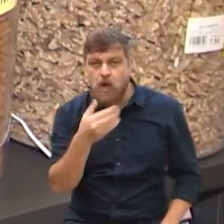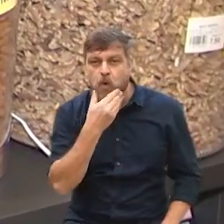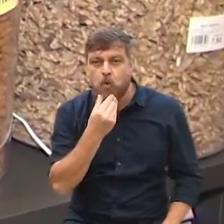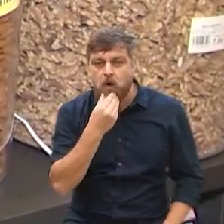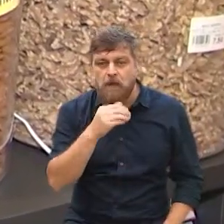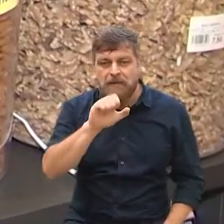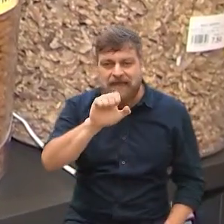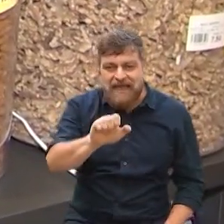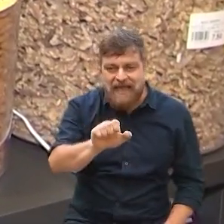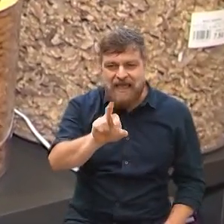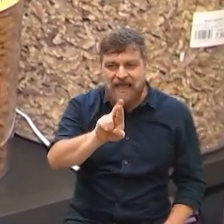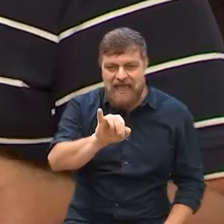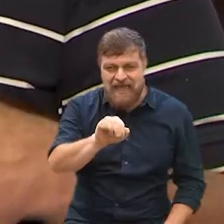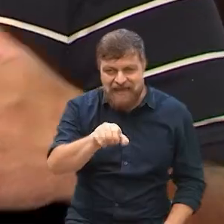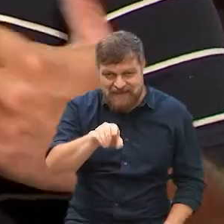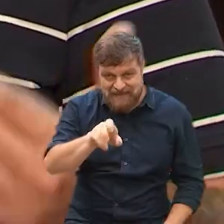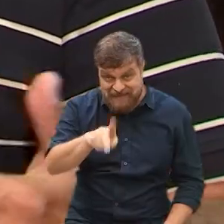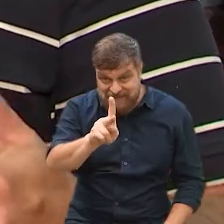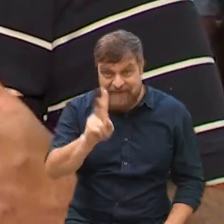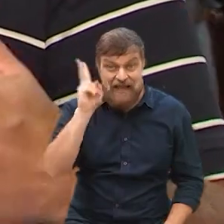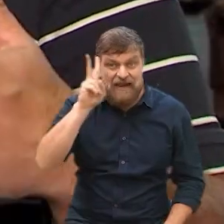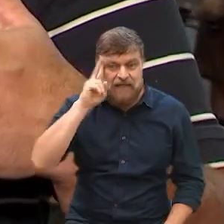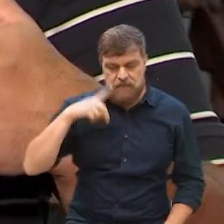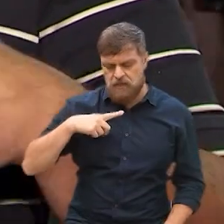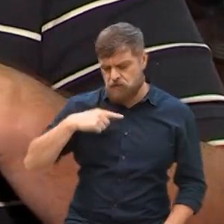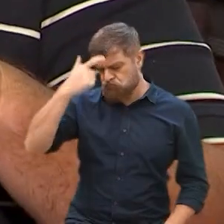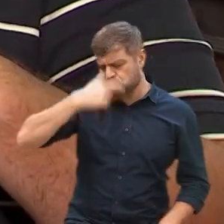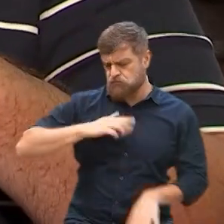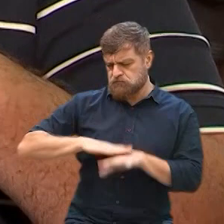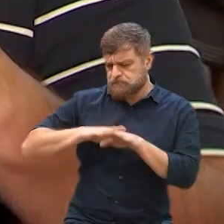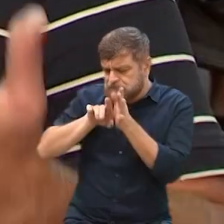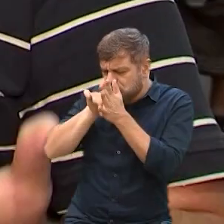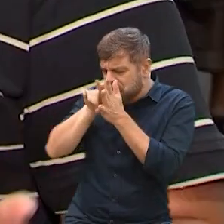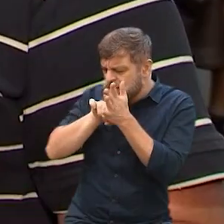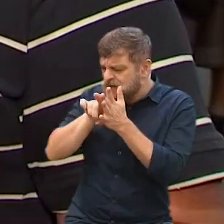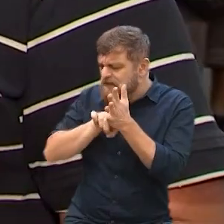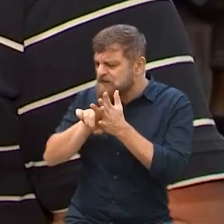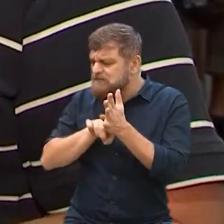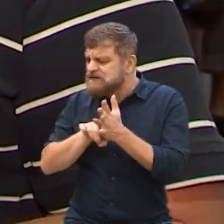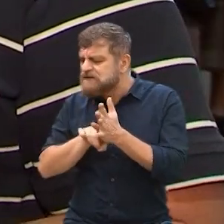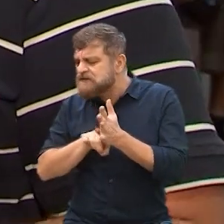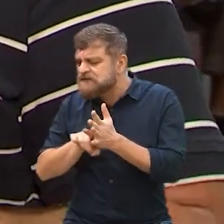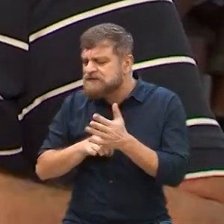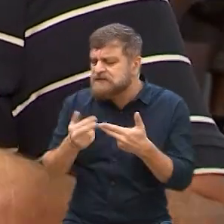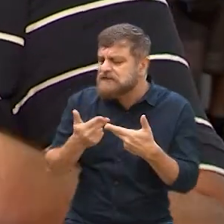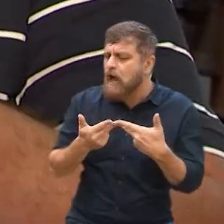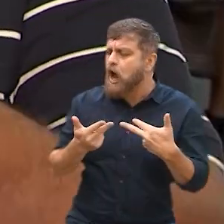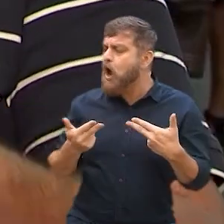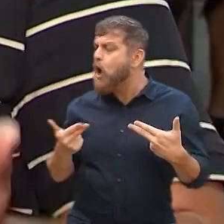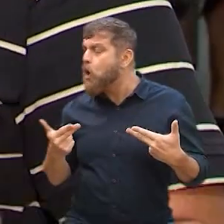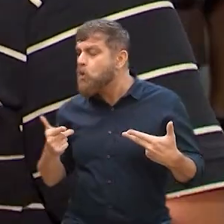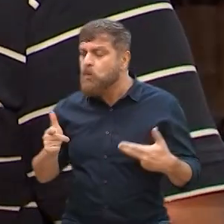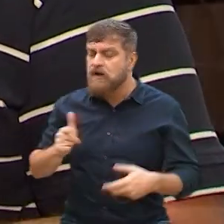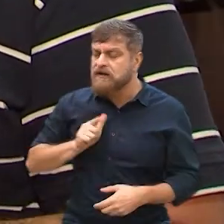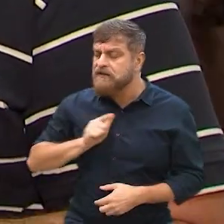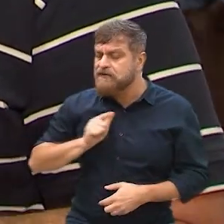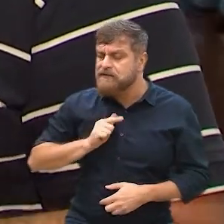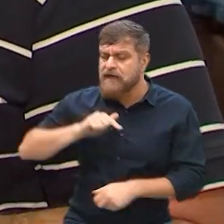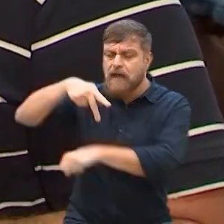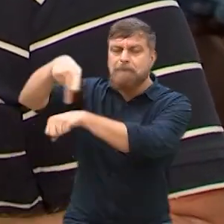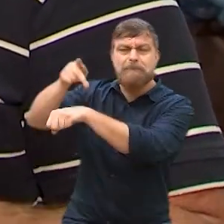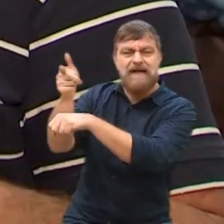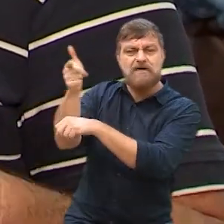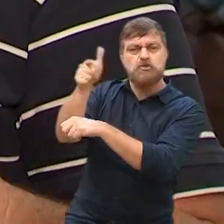de como começou o negócio. Pesquisando as coisas que temos fora do